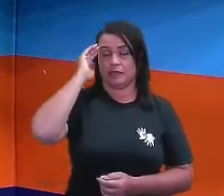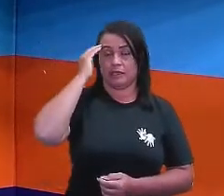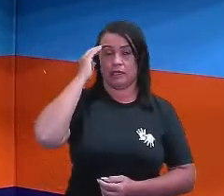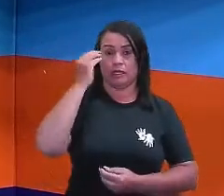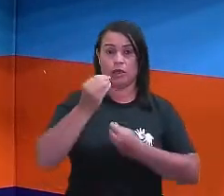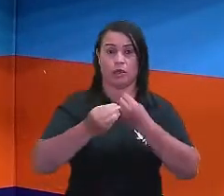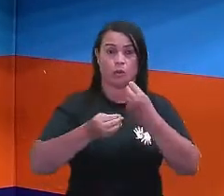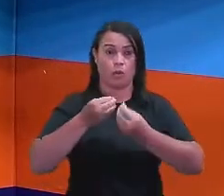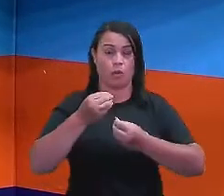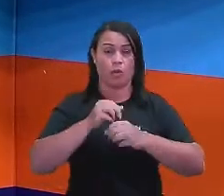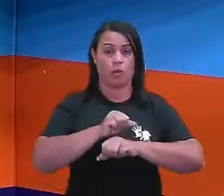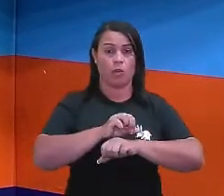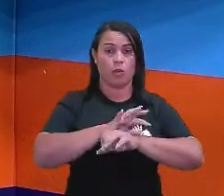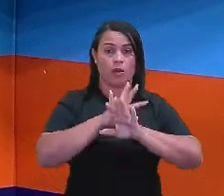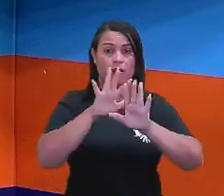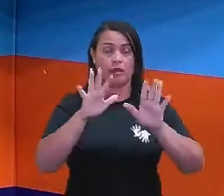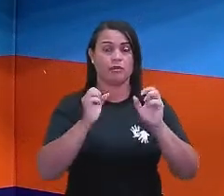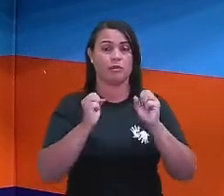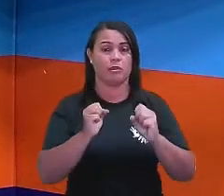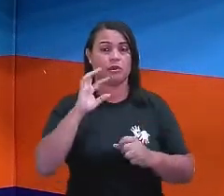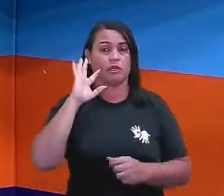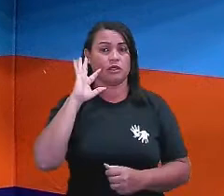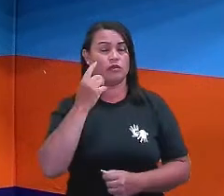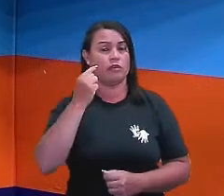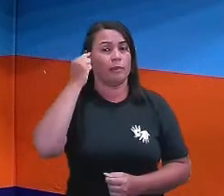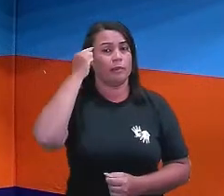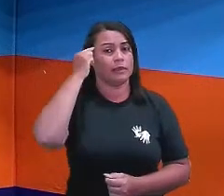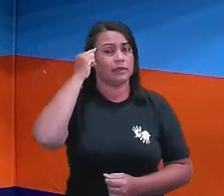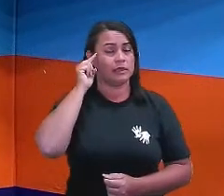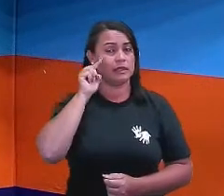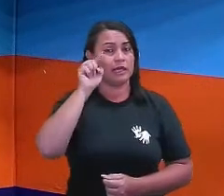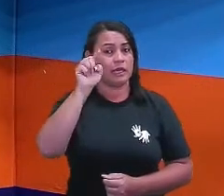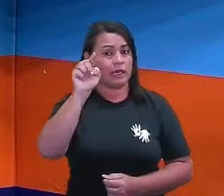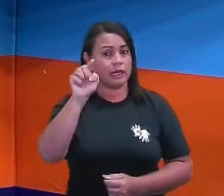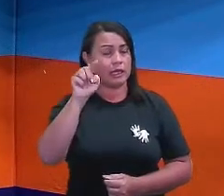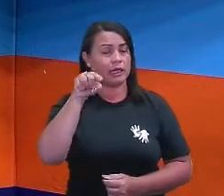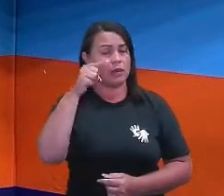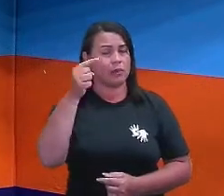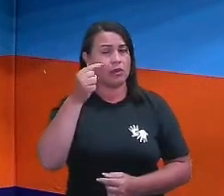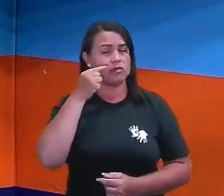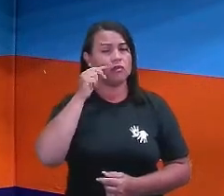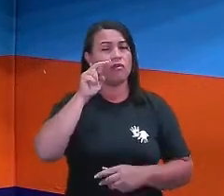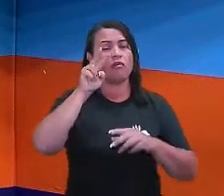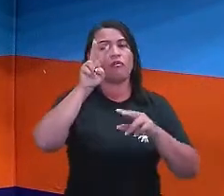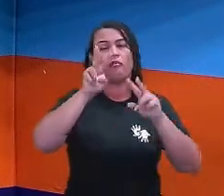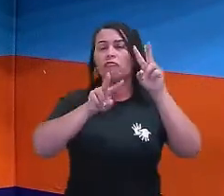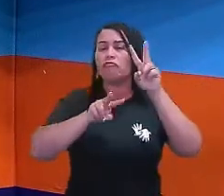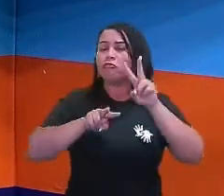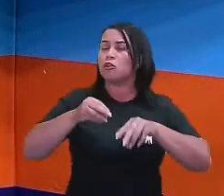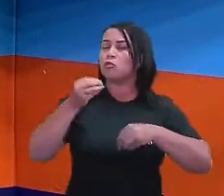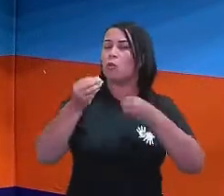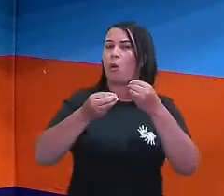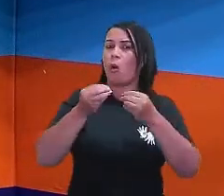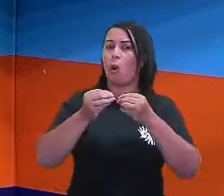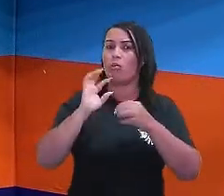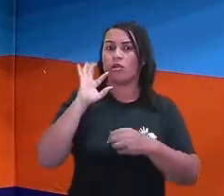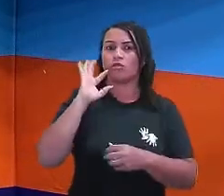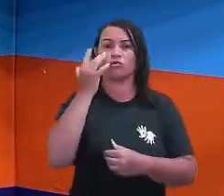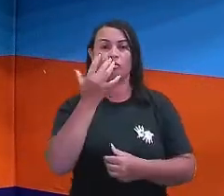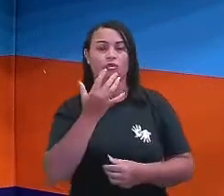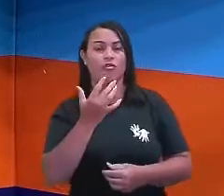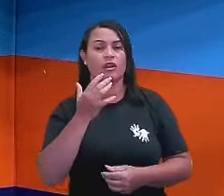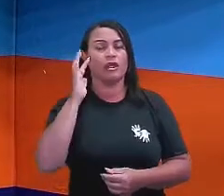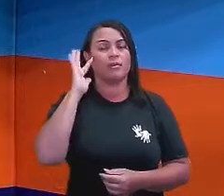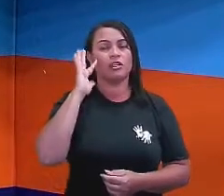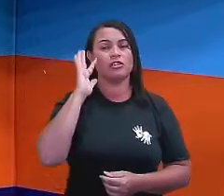estou trazendo aqui hoje para que a gente possa resolver. Vai pensando daí, vendo toda a solução e já imaginando